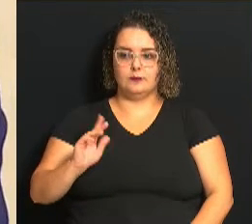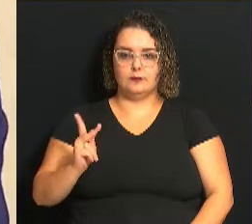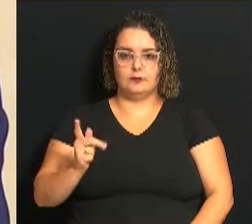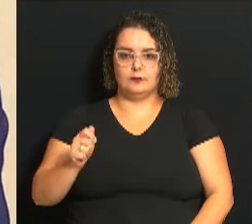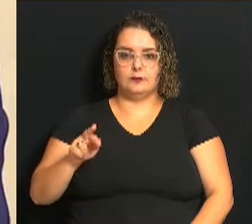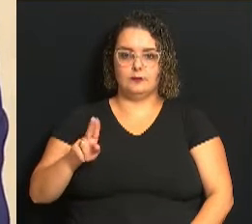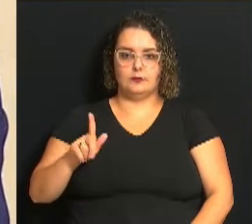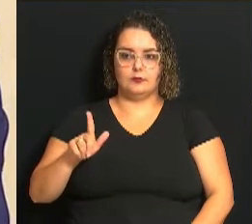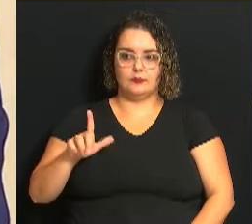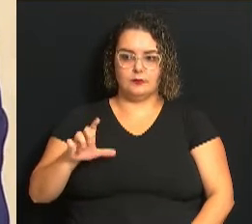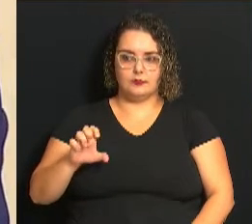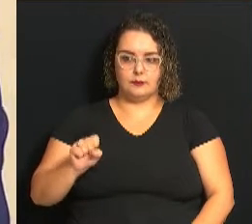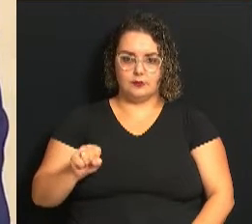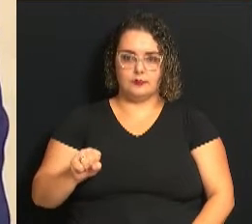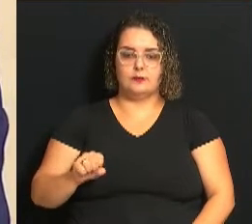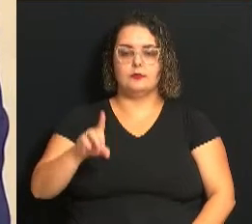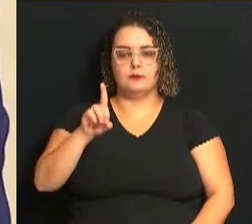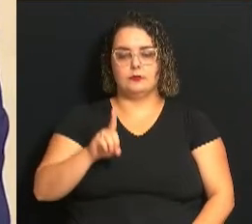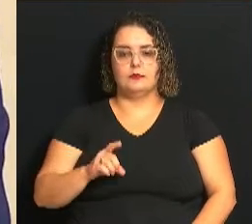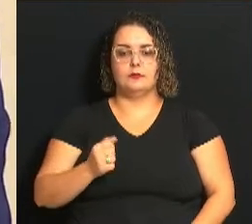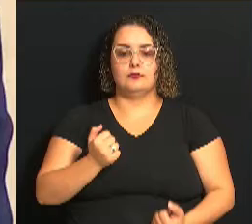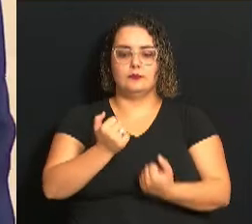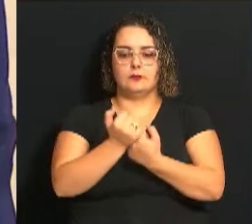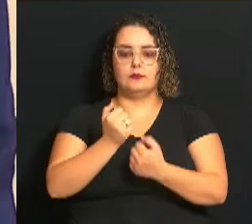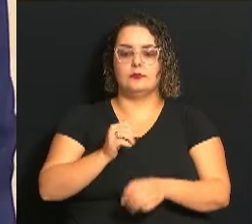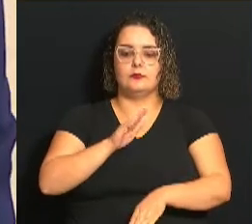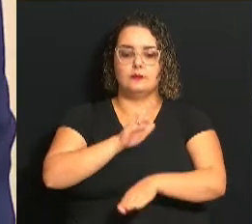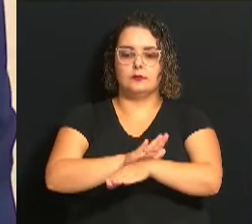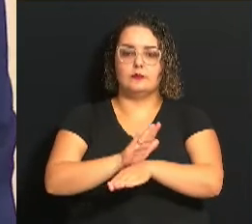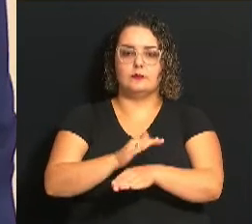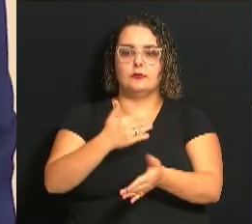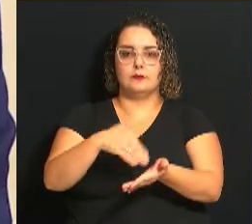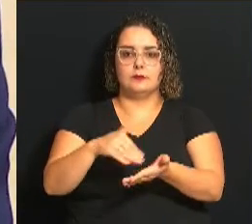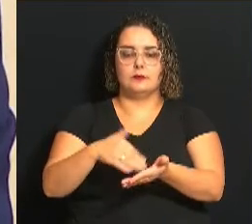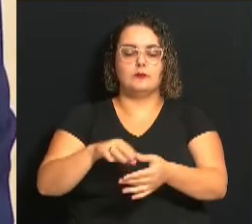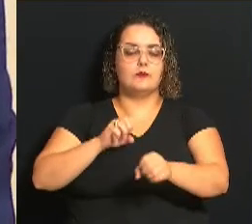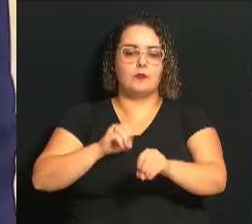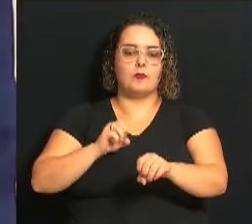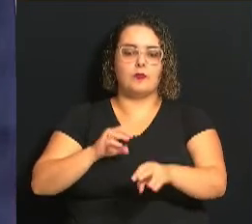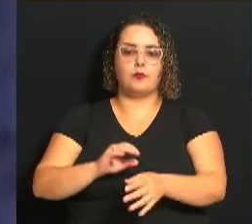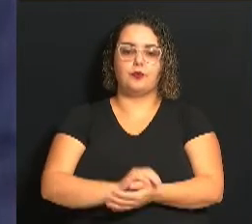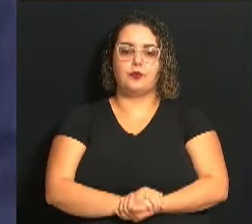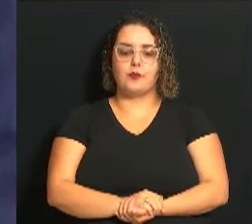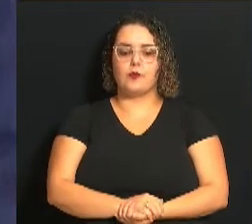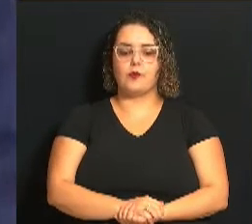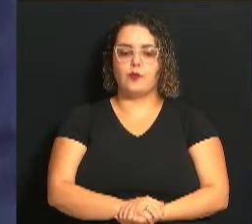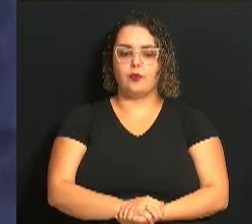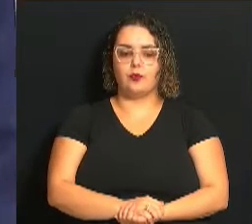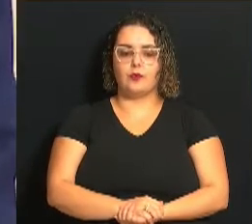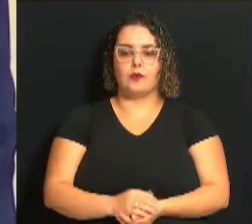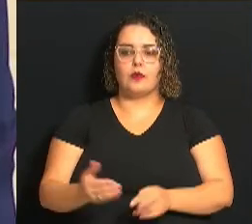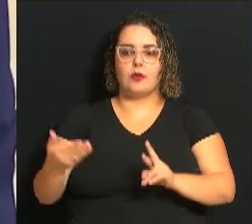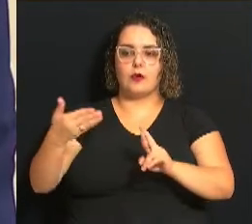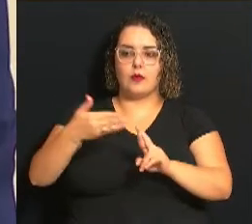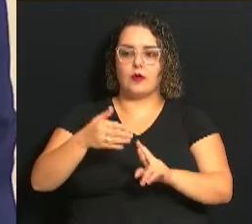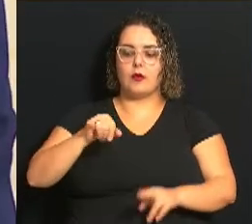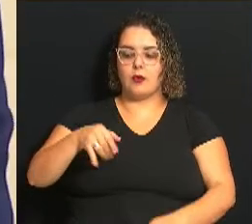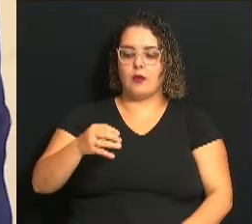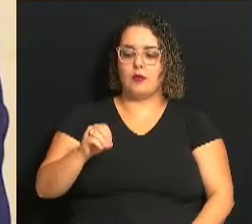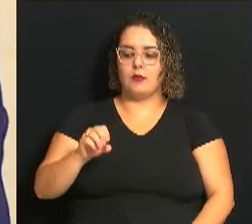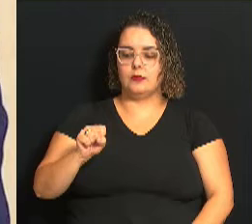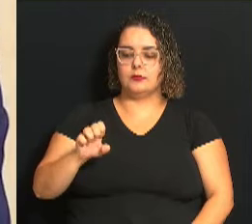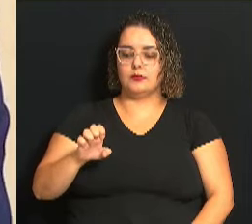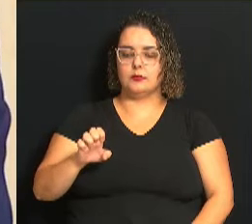Durães Leite, diretor de apoio à escola da Secretaria Municipal de Educação, representando o José Tadeu Jorge, o nosso